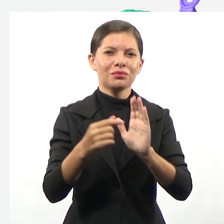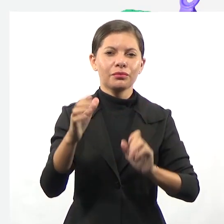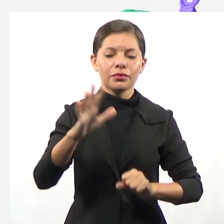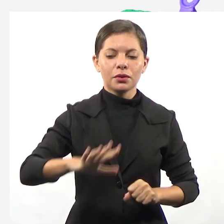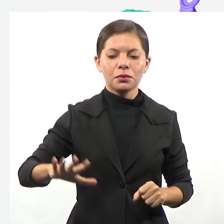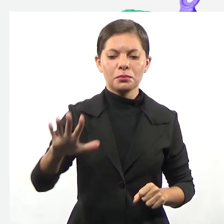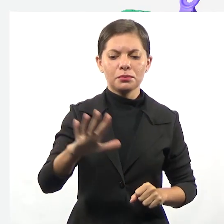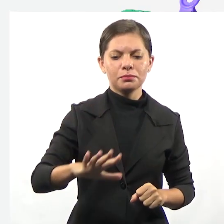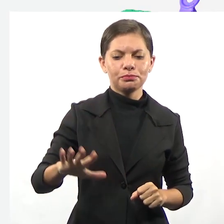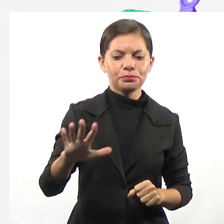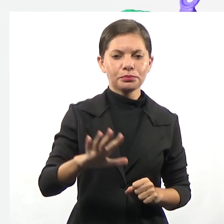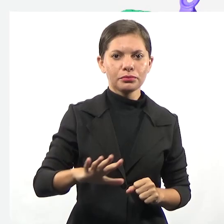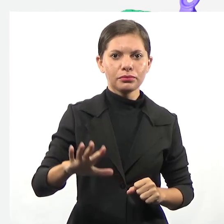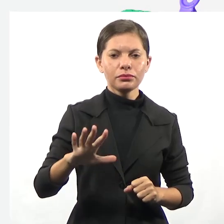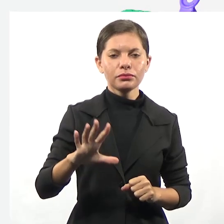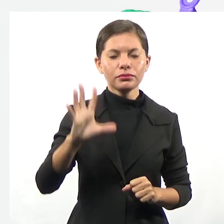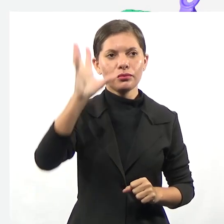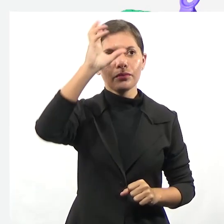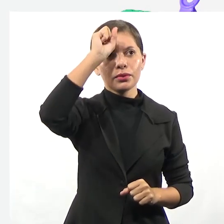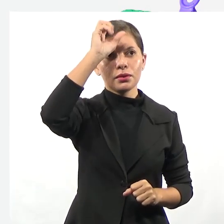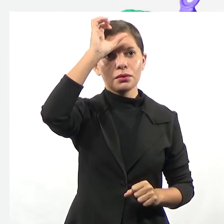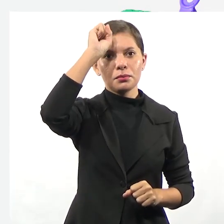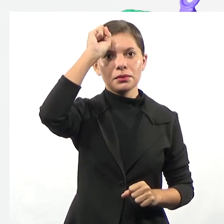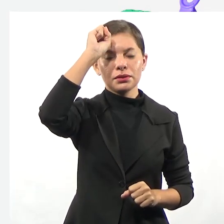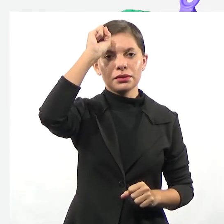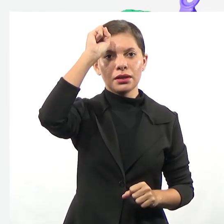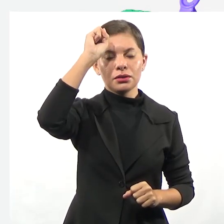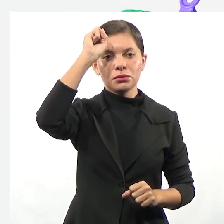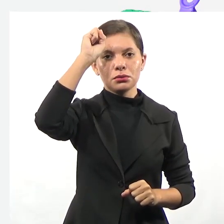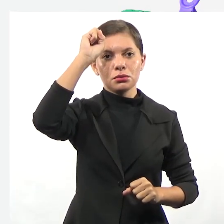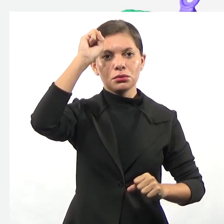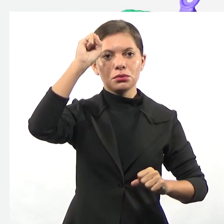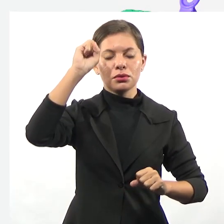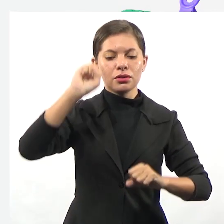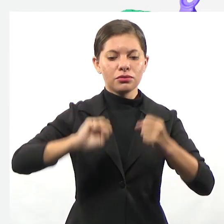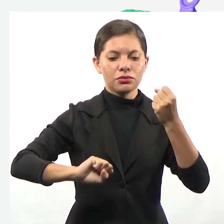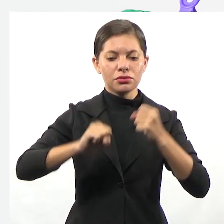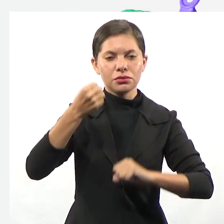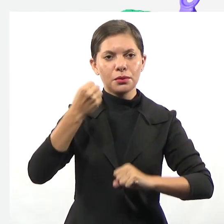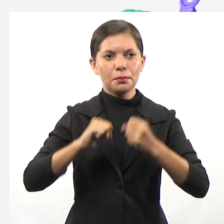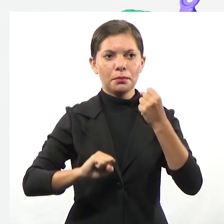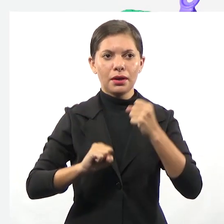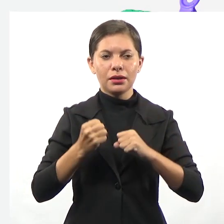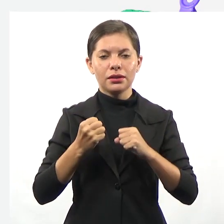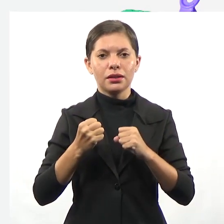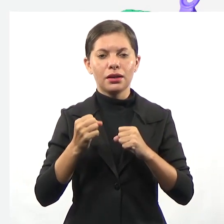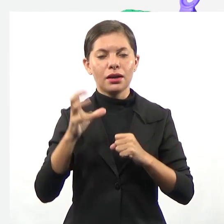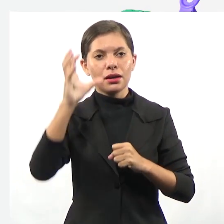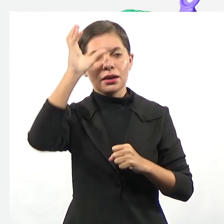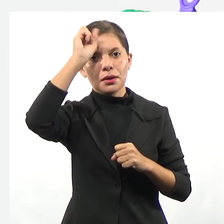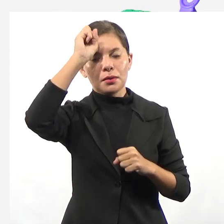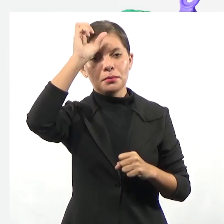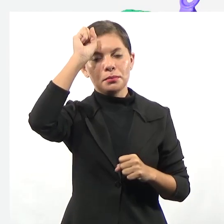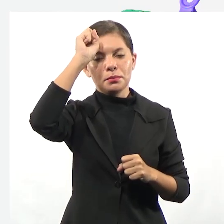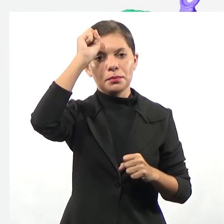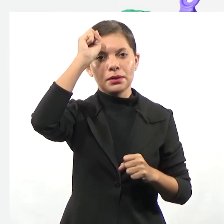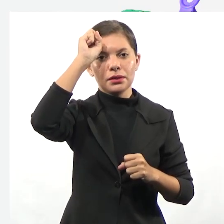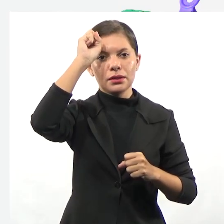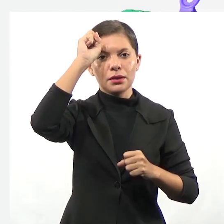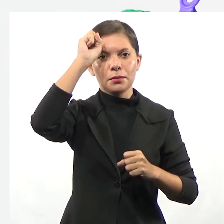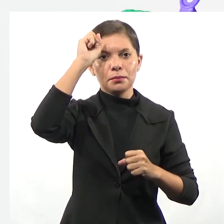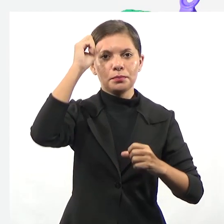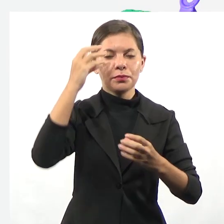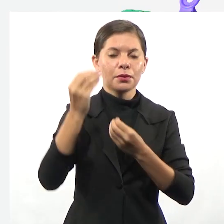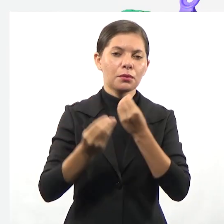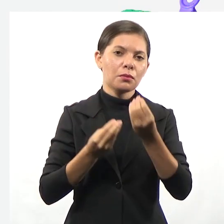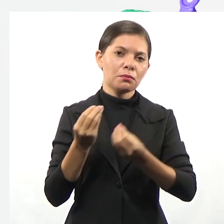aprender com base nos dados que é fornecido, tem uma sub-área que é a área de mineração de dados. Então, a área de mineração de